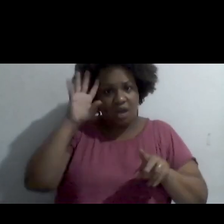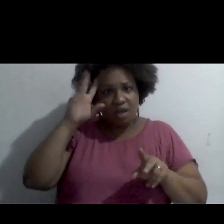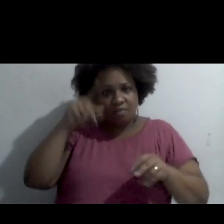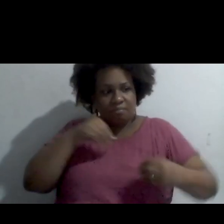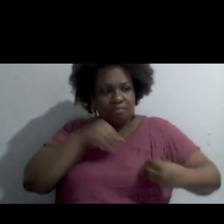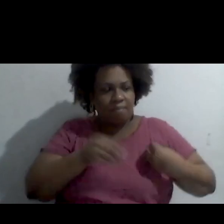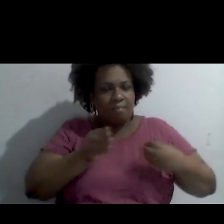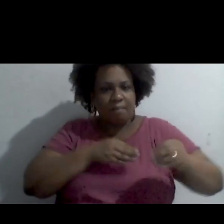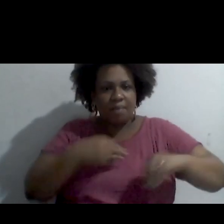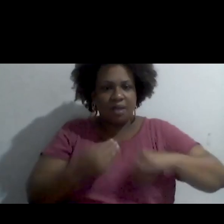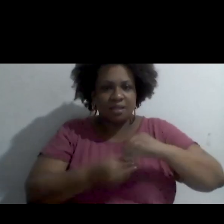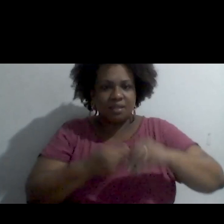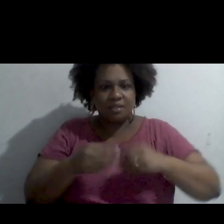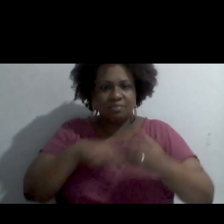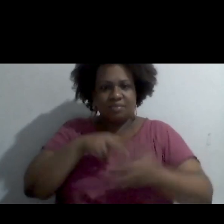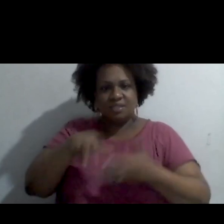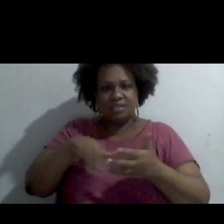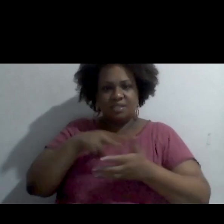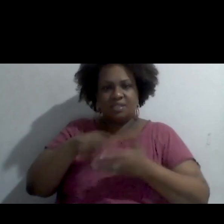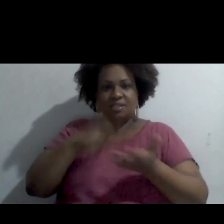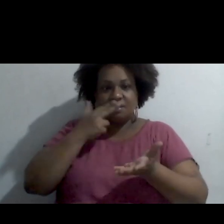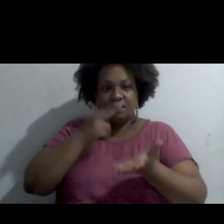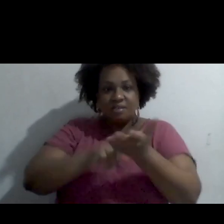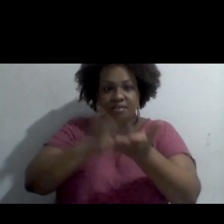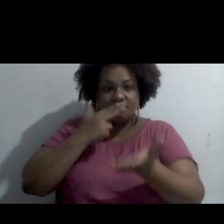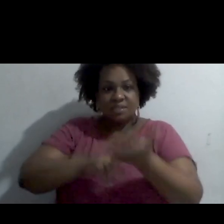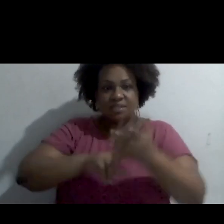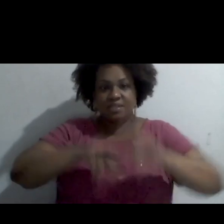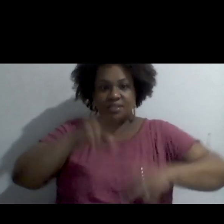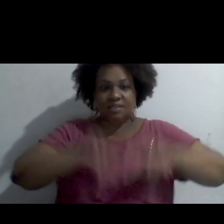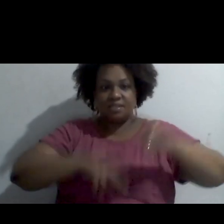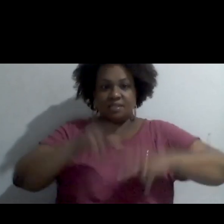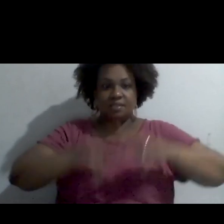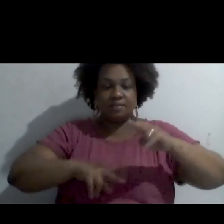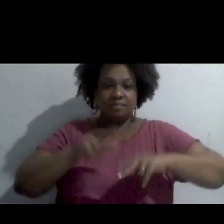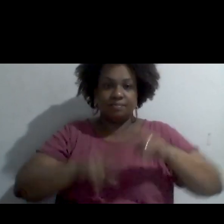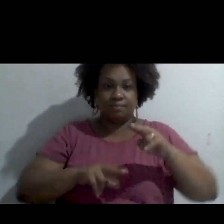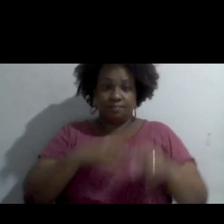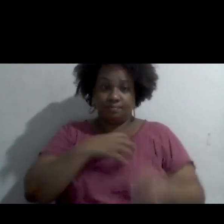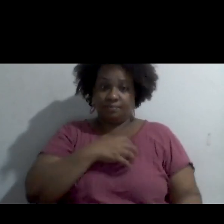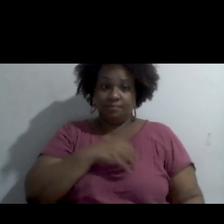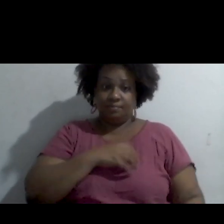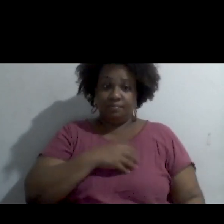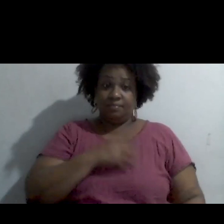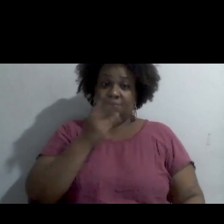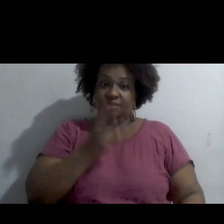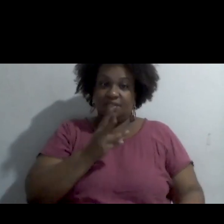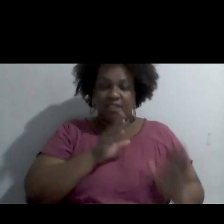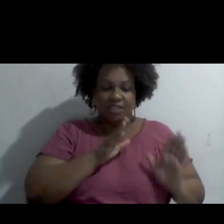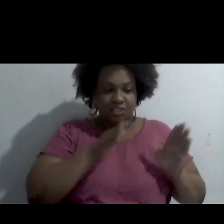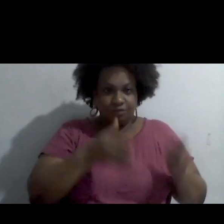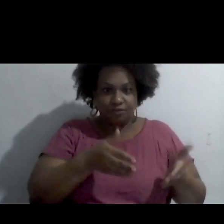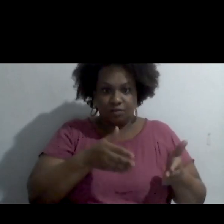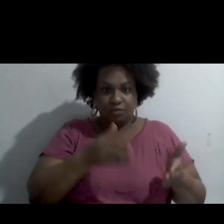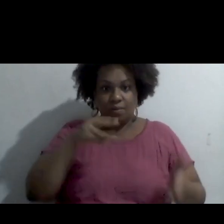Eu tenho aqui para entregar a vocês a carta das quadrilhas juninas da Bahia, feita dentro desses três fóruns, inclusive Matias